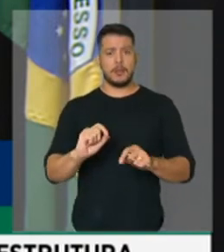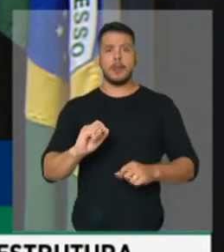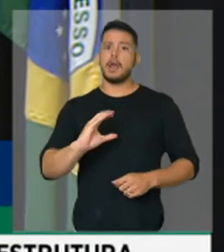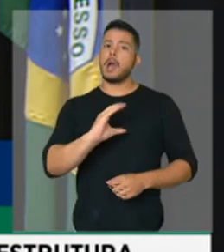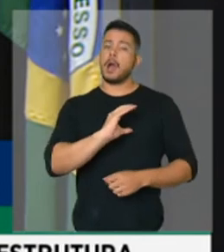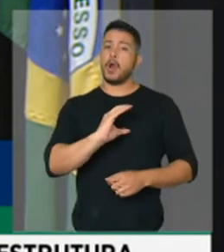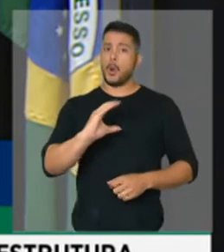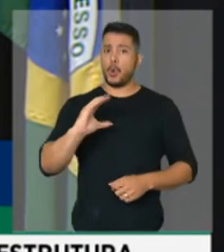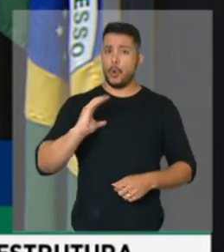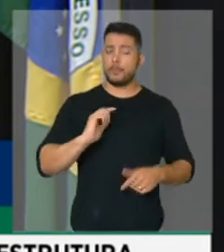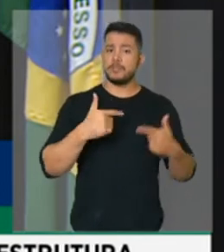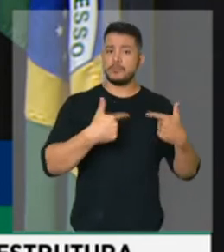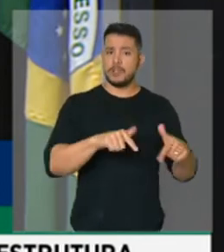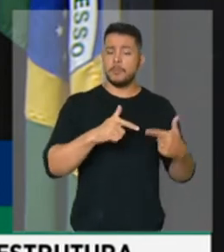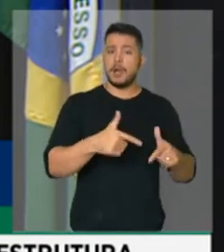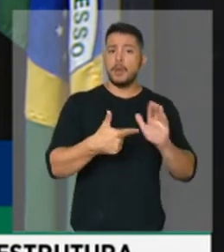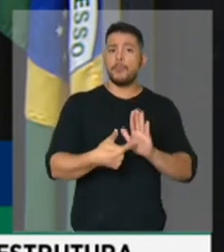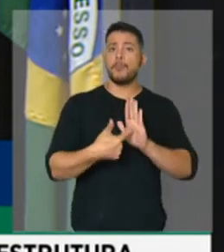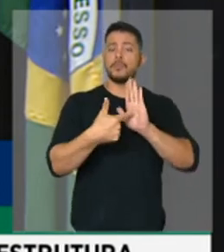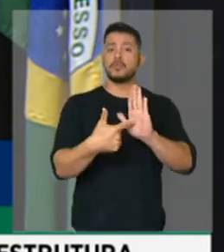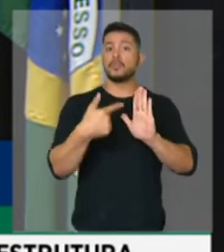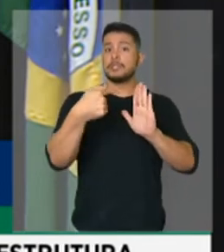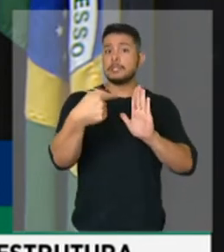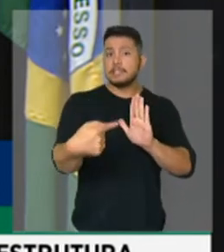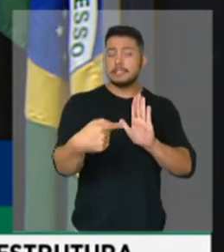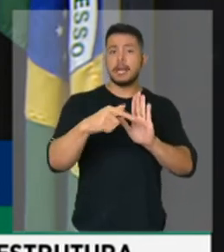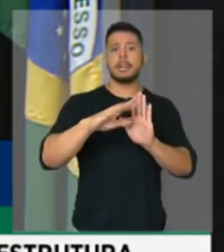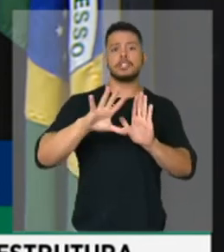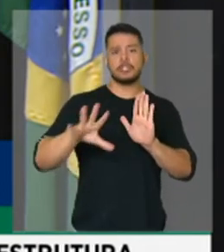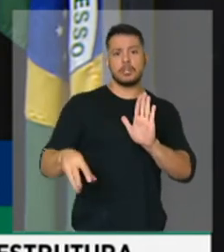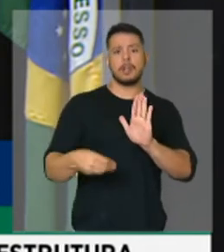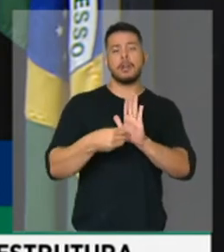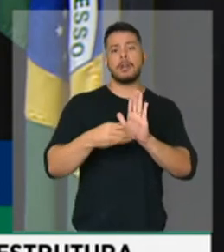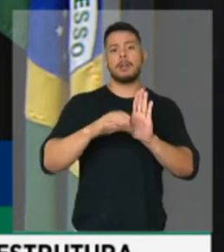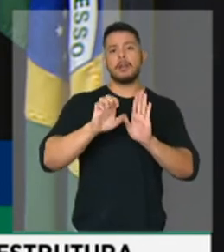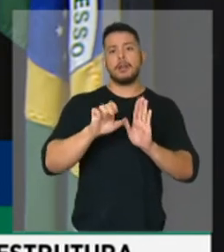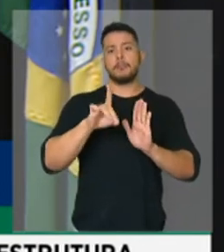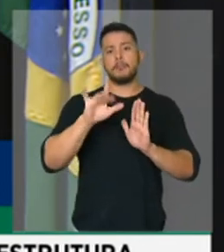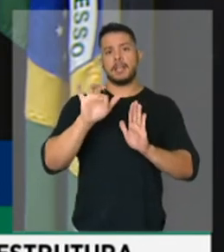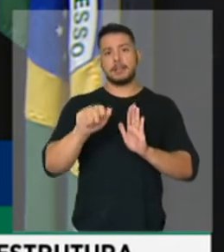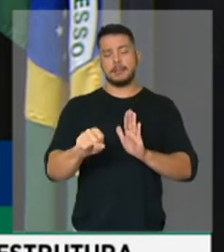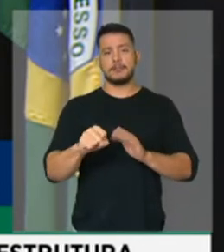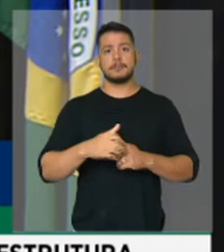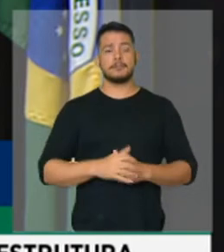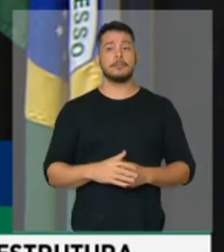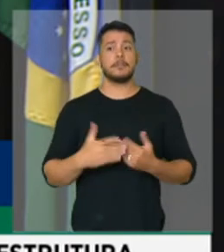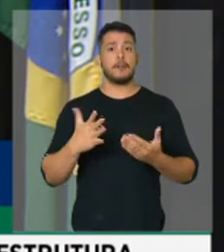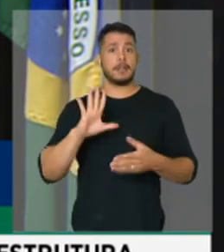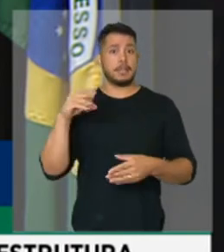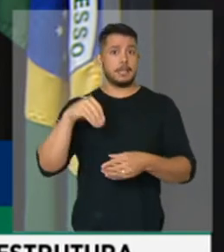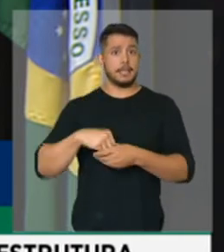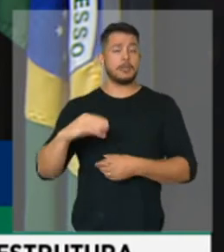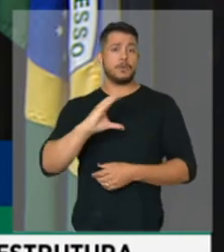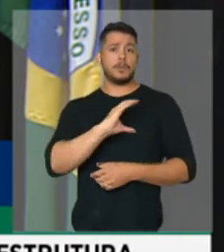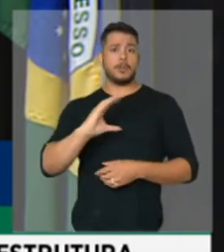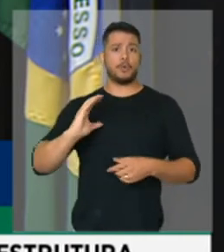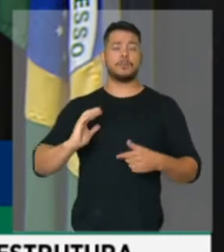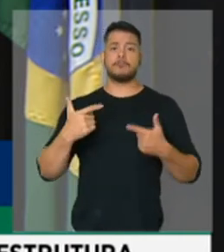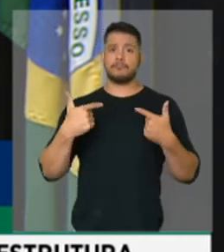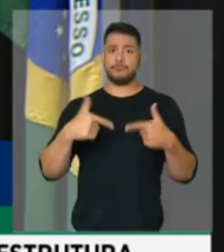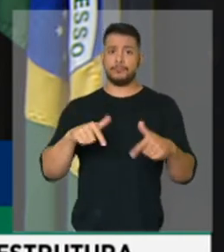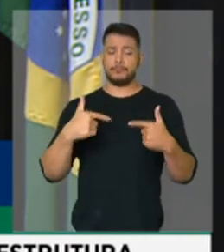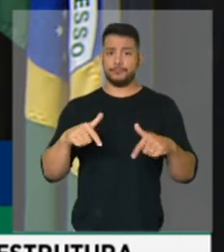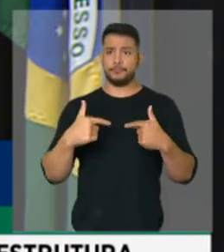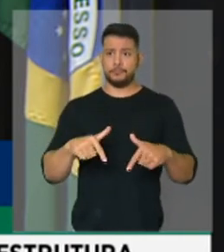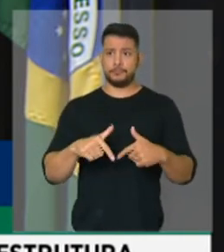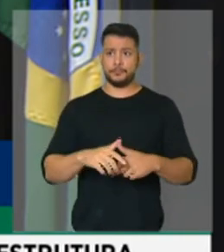foram apresentadas. Então, eu complemento o parecer dizendo que, no âmbito da Comissão de Trabalho, Administração e